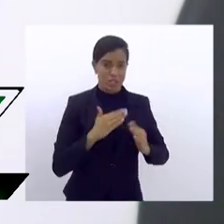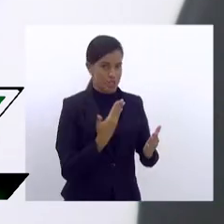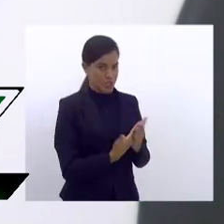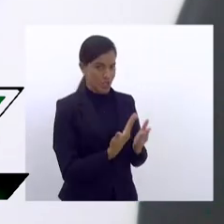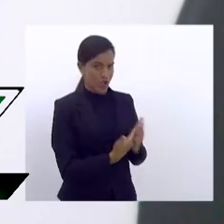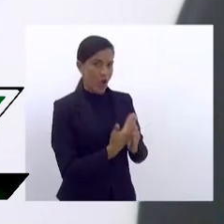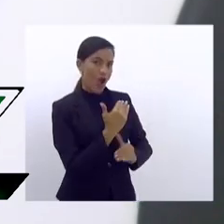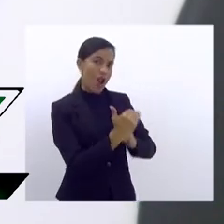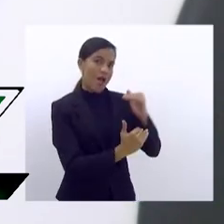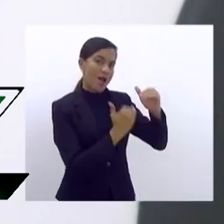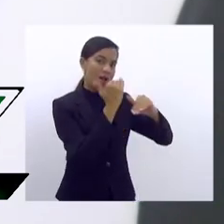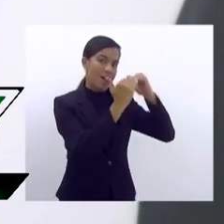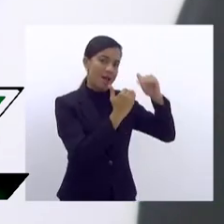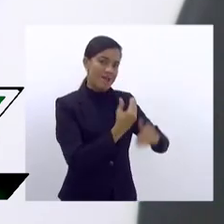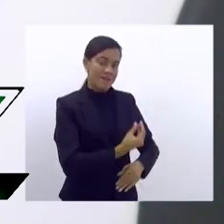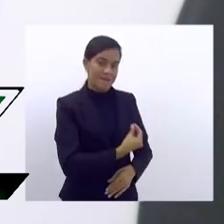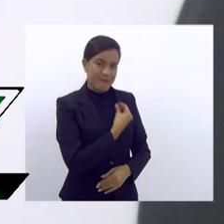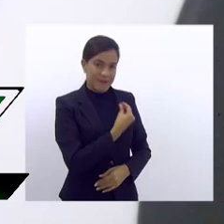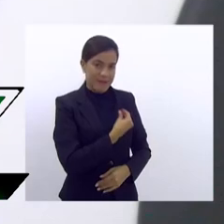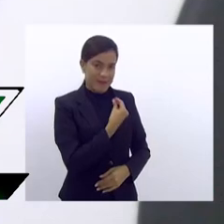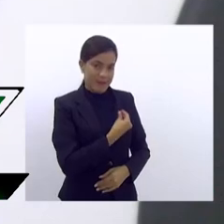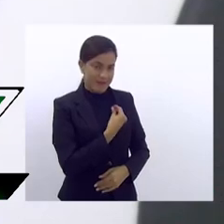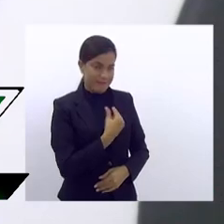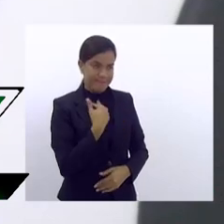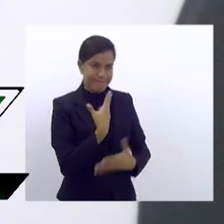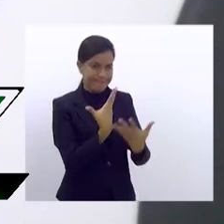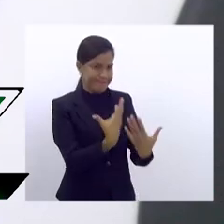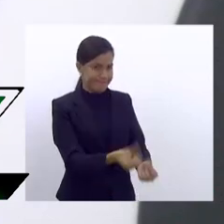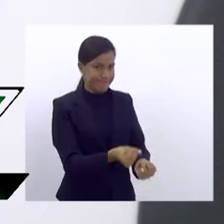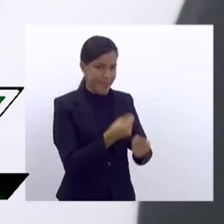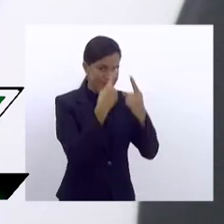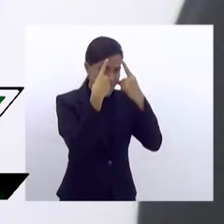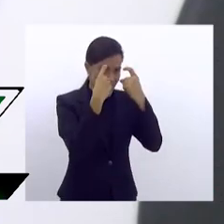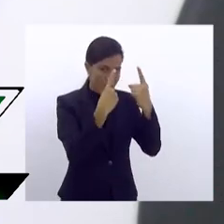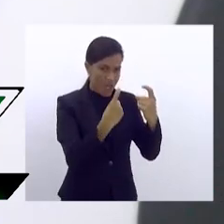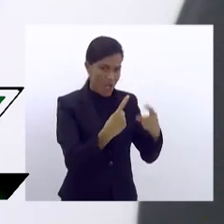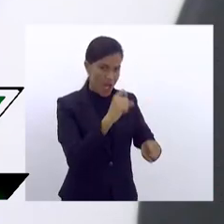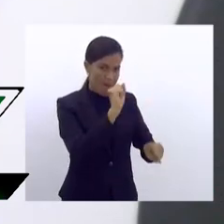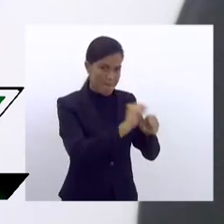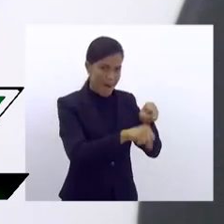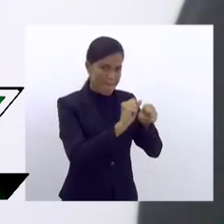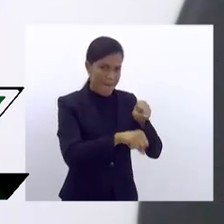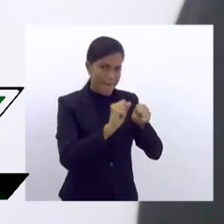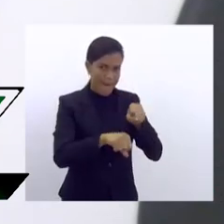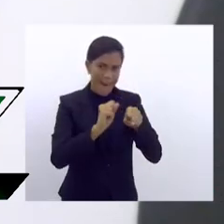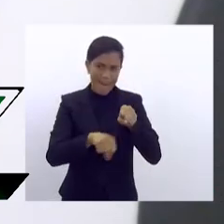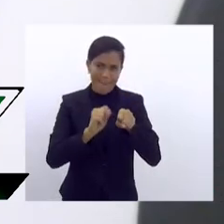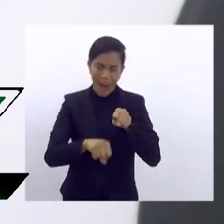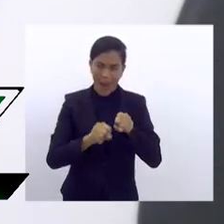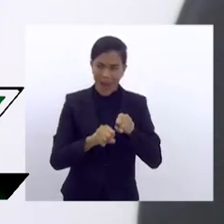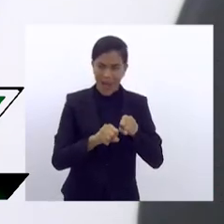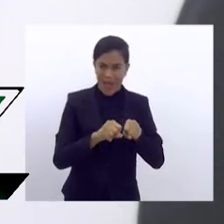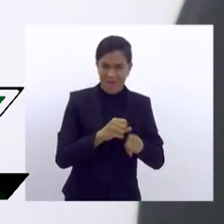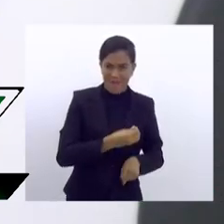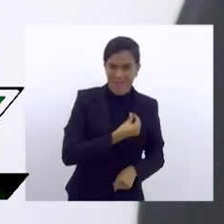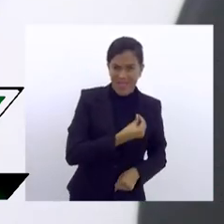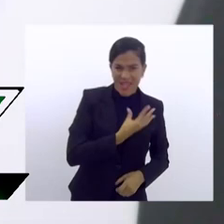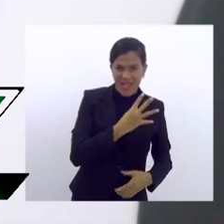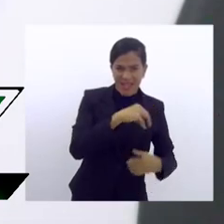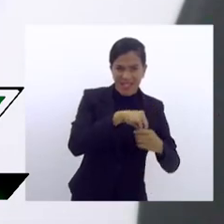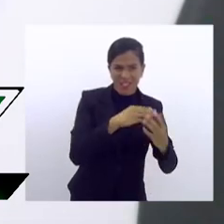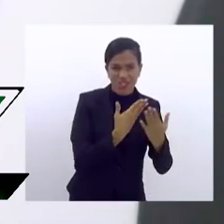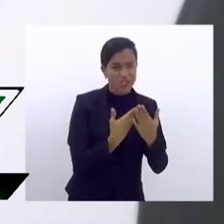constrói vidas e nós não podemos permitir que a violência safe em vidas das nossas escolas então